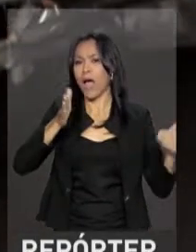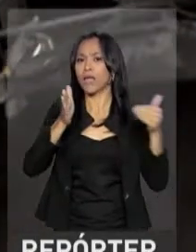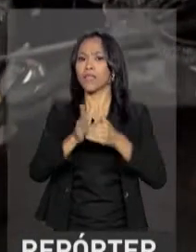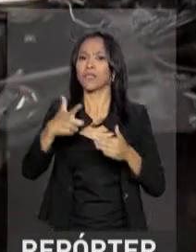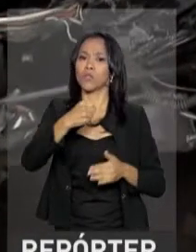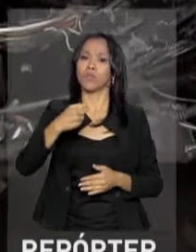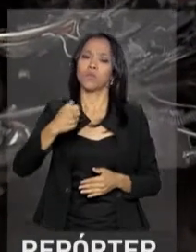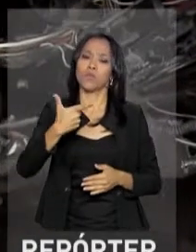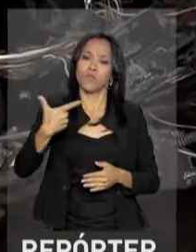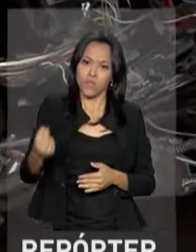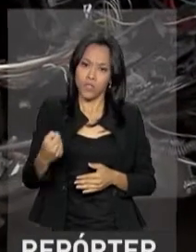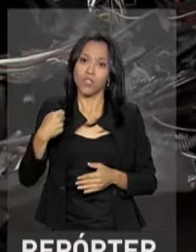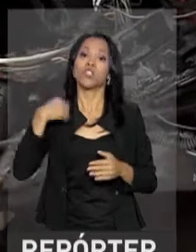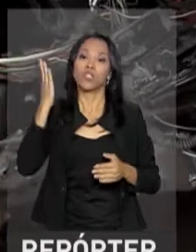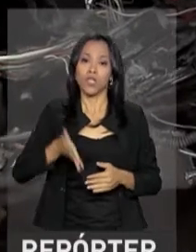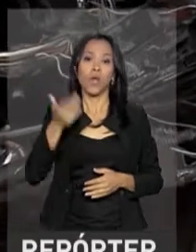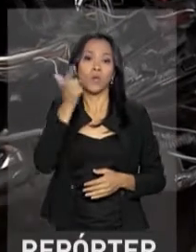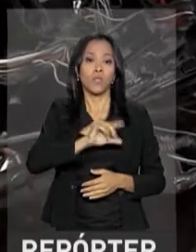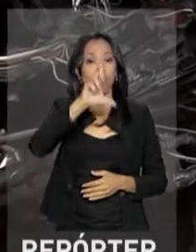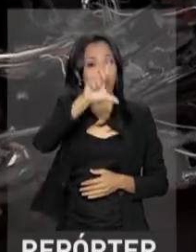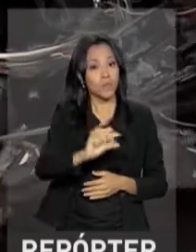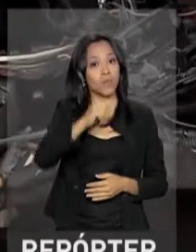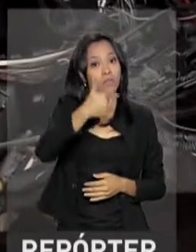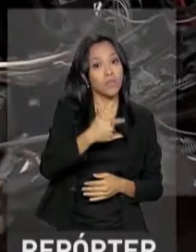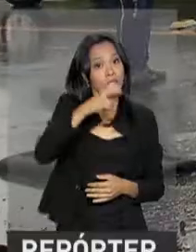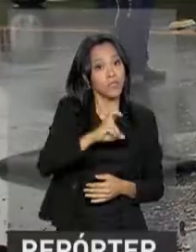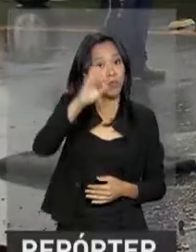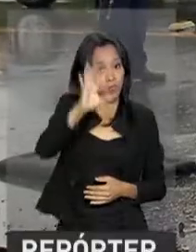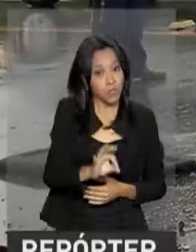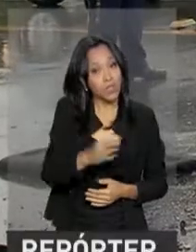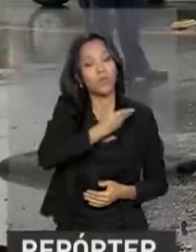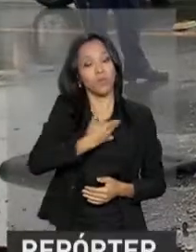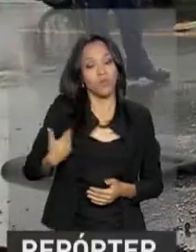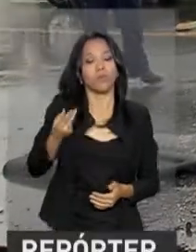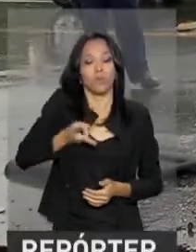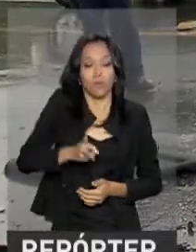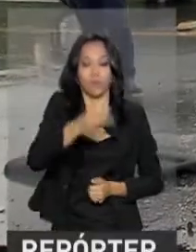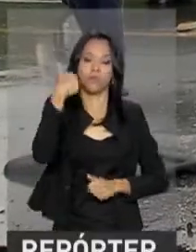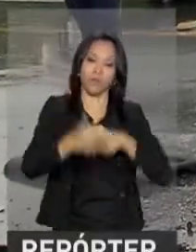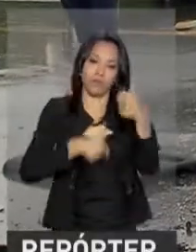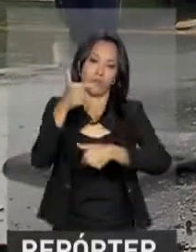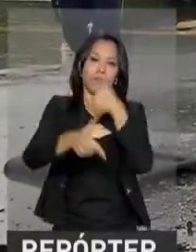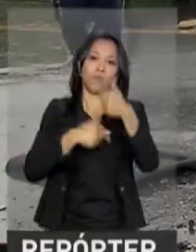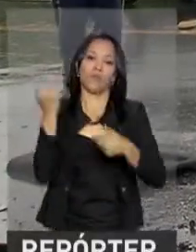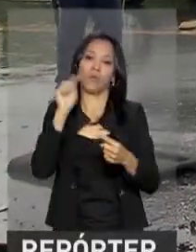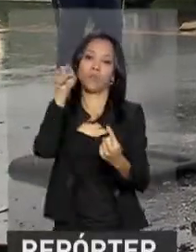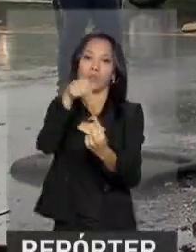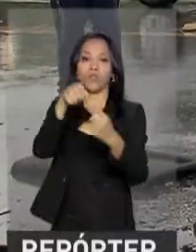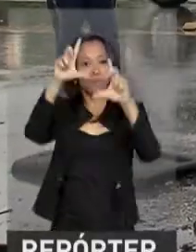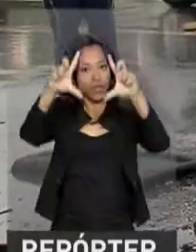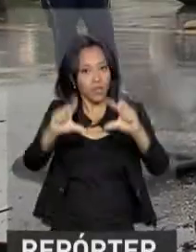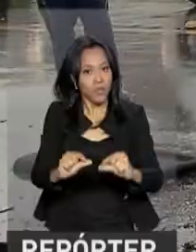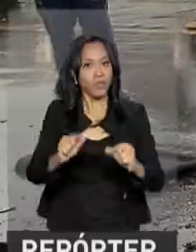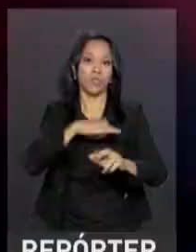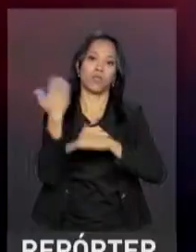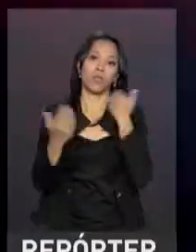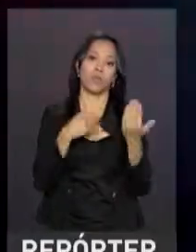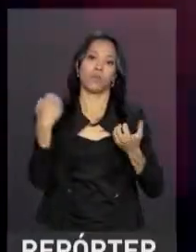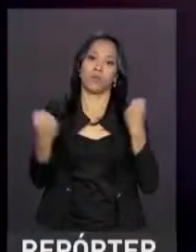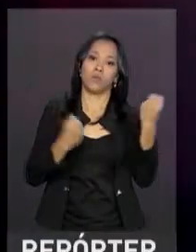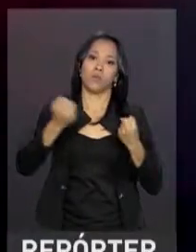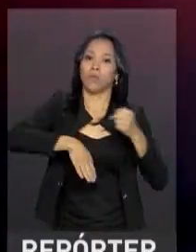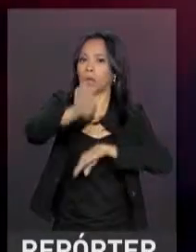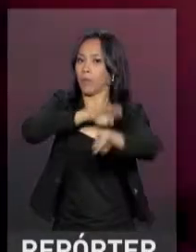em 25%. E o governo vem implantando medidas para diminuir ainda mais esses números.